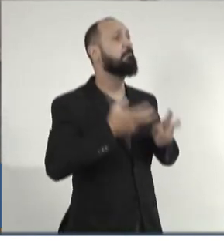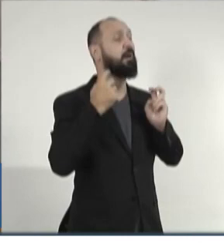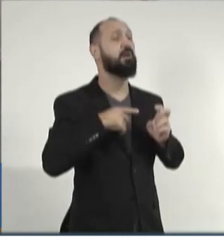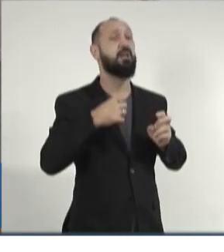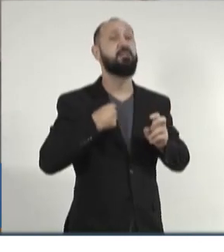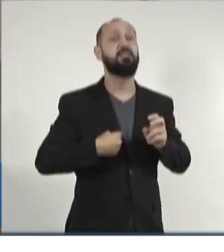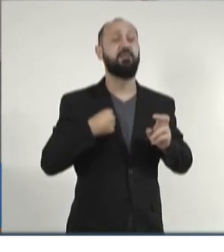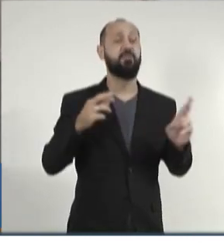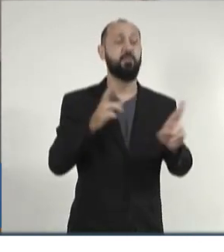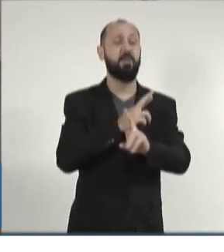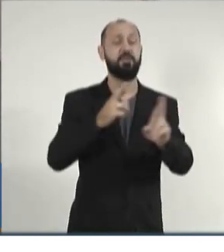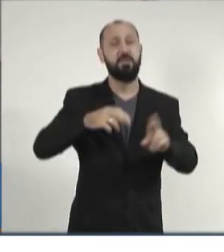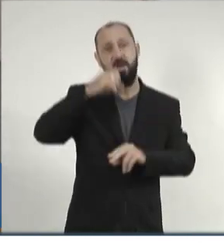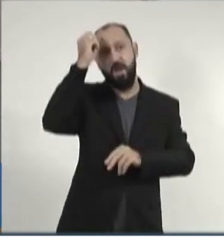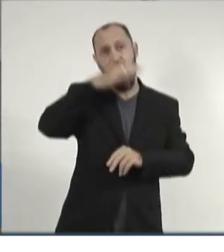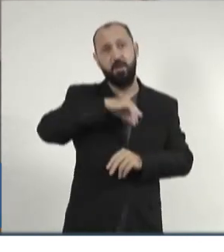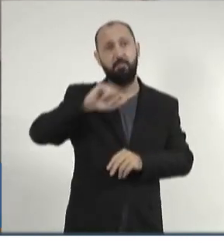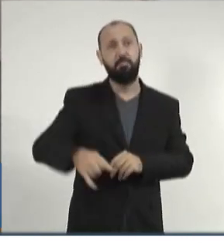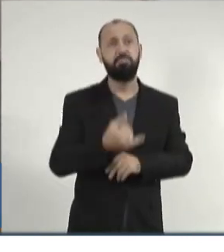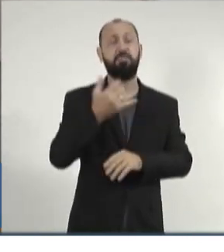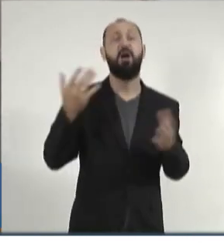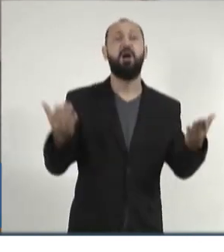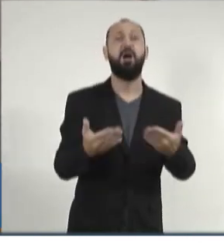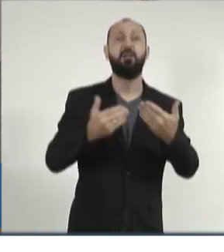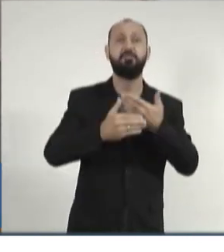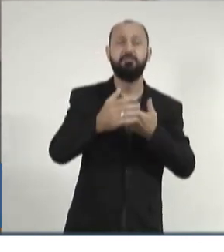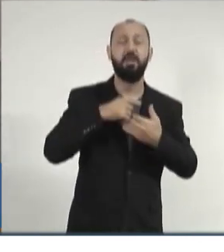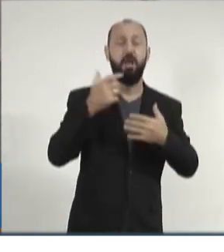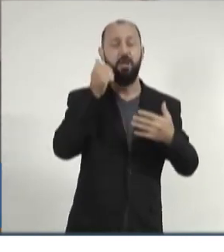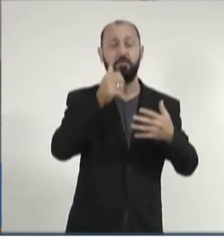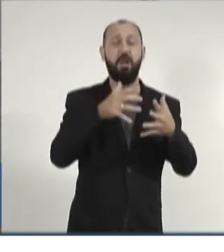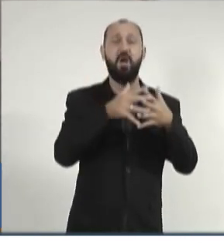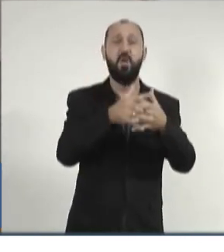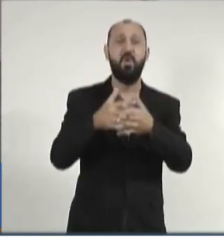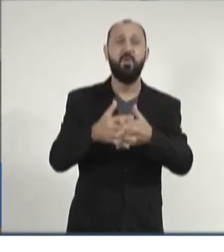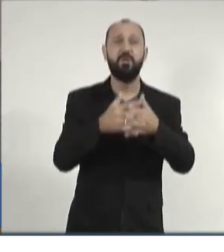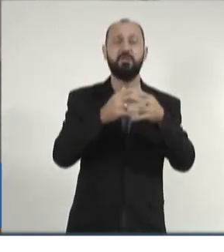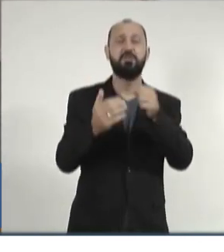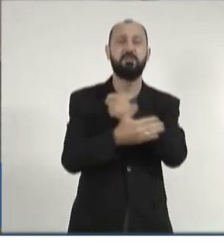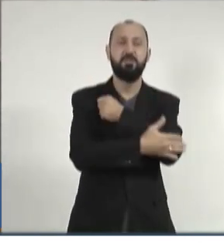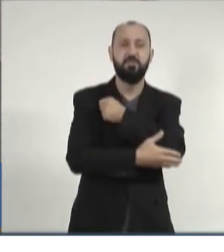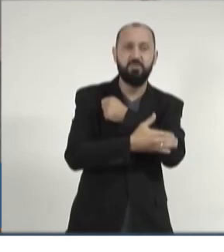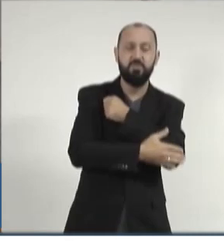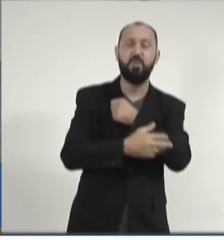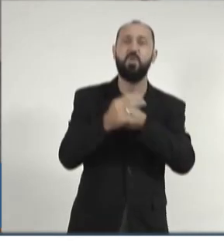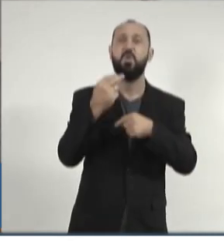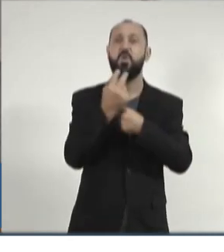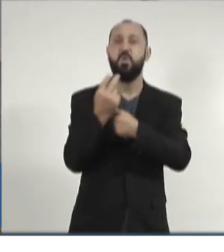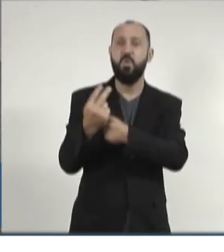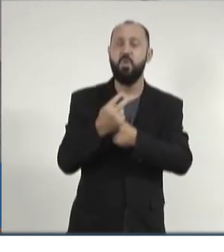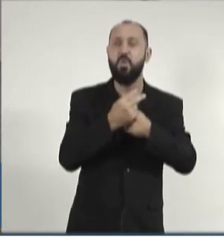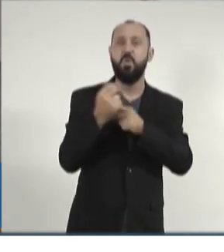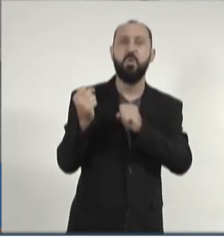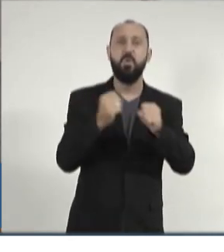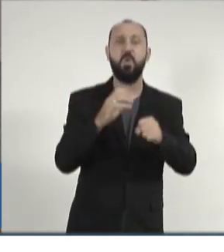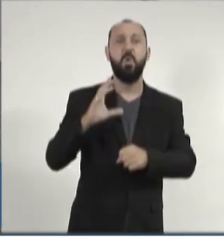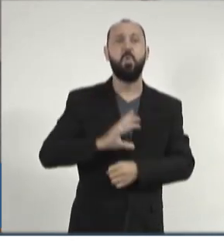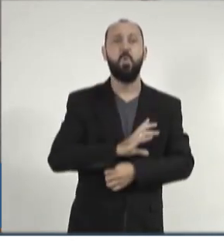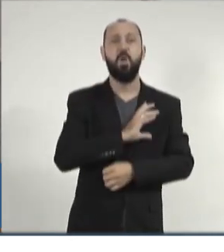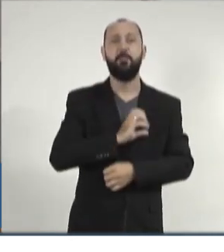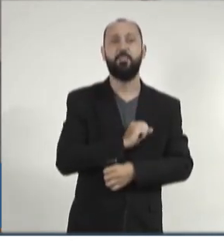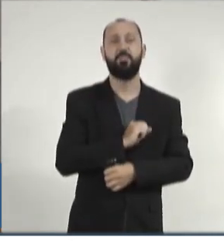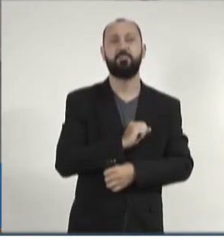relacionamento abusivo. Muitas mulheres até hoje confundem ciúmes, controle, possessividade com